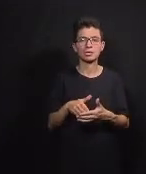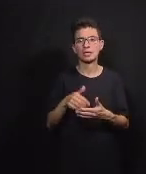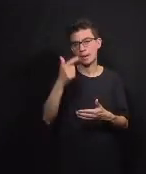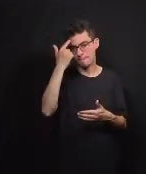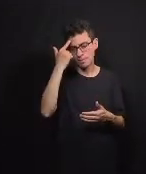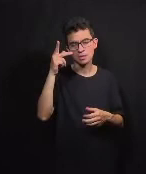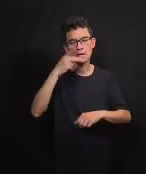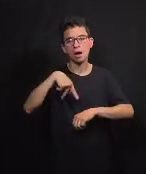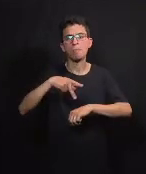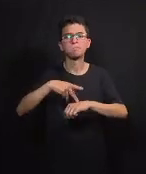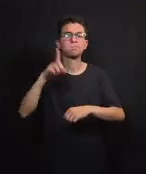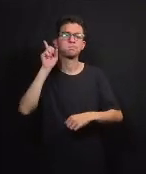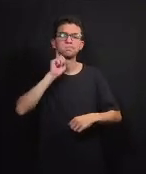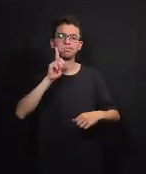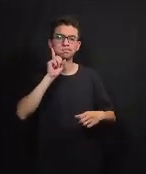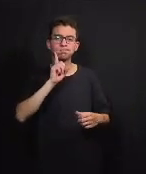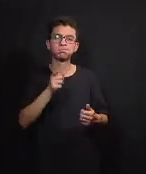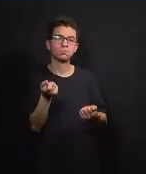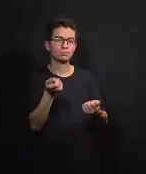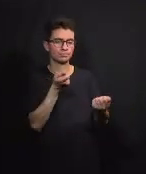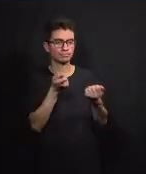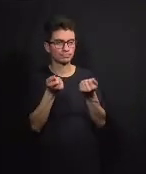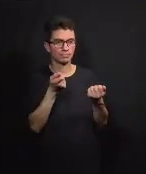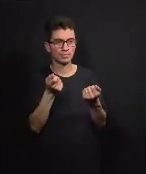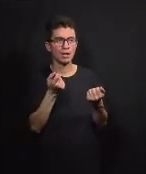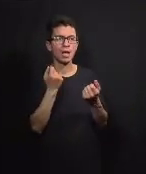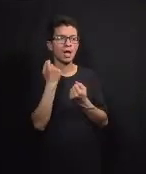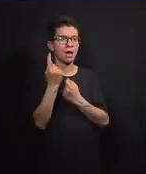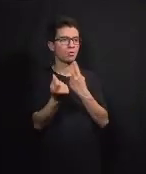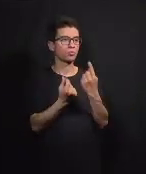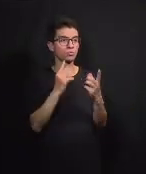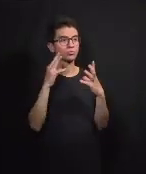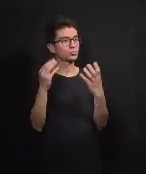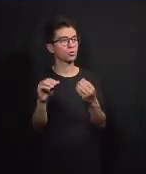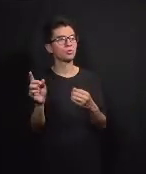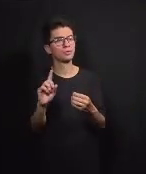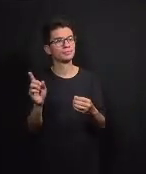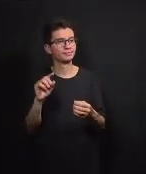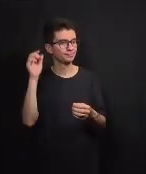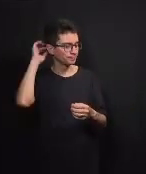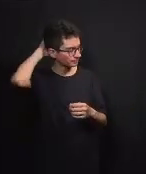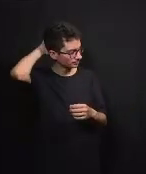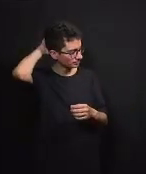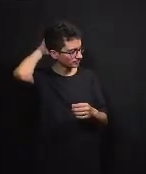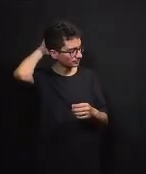Uma parte, não toda, evidentemente, né? Mas uma parte